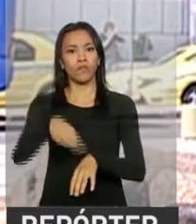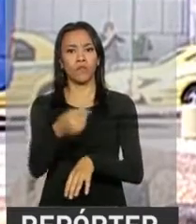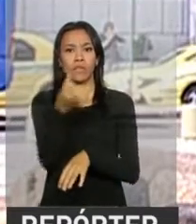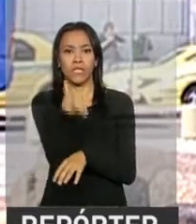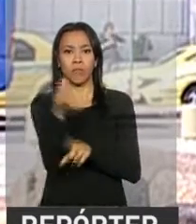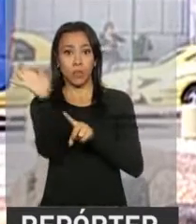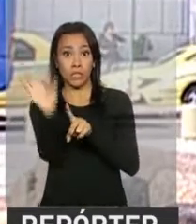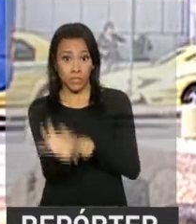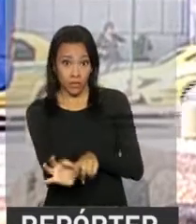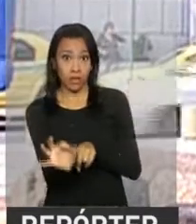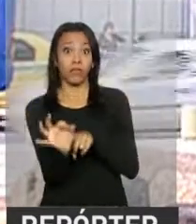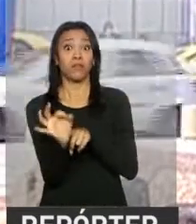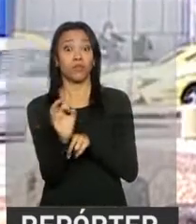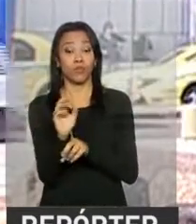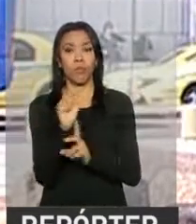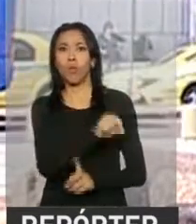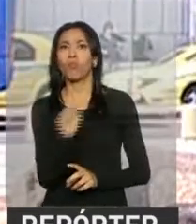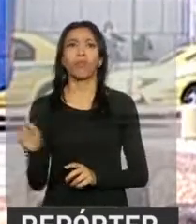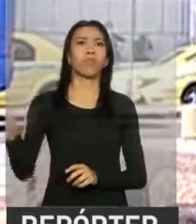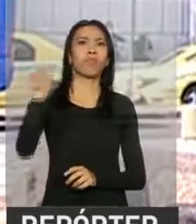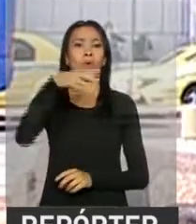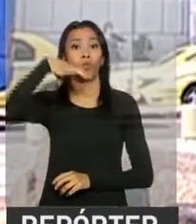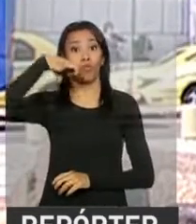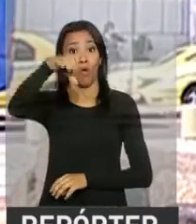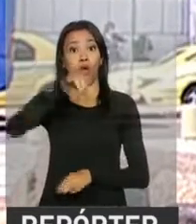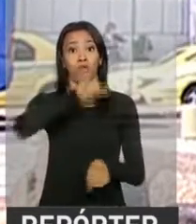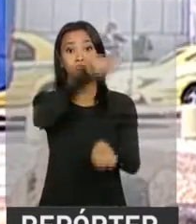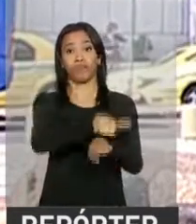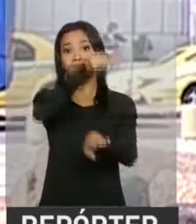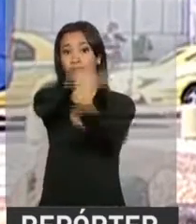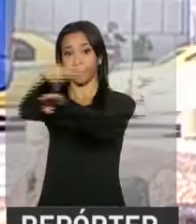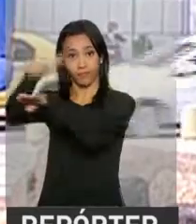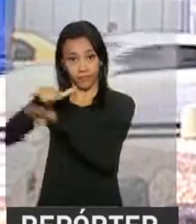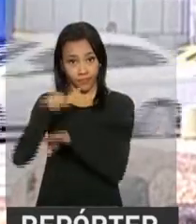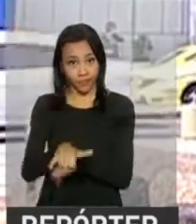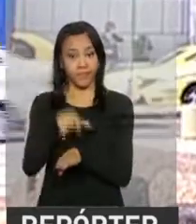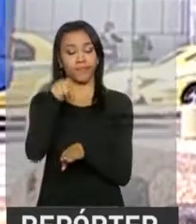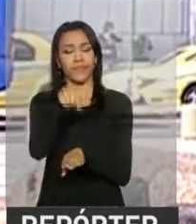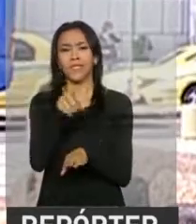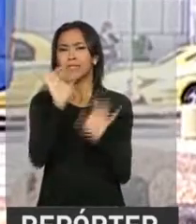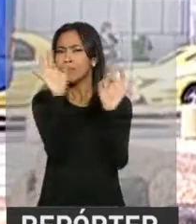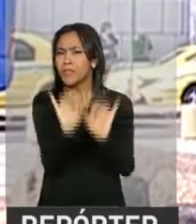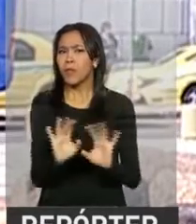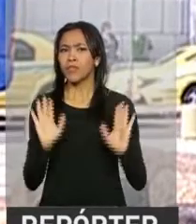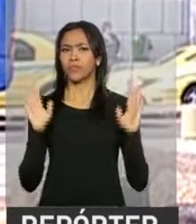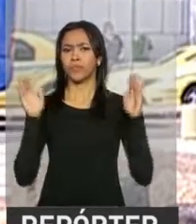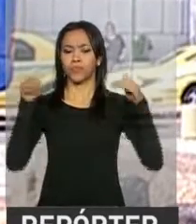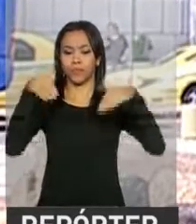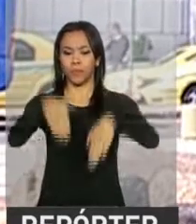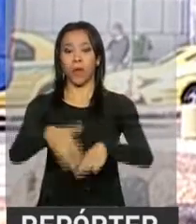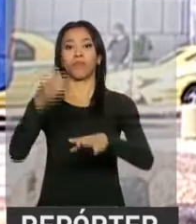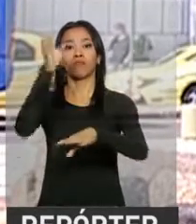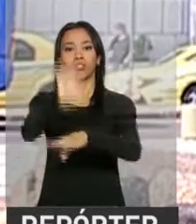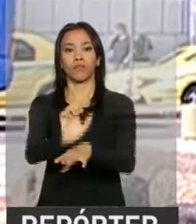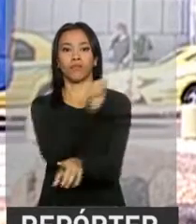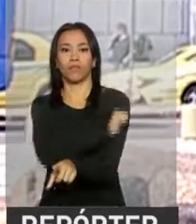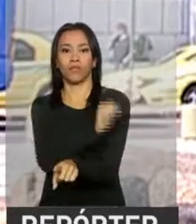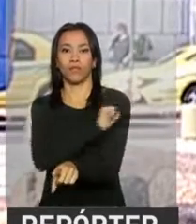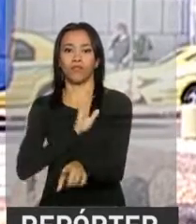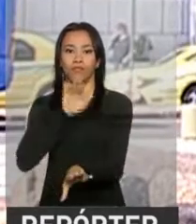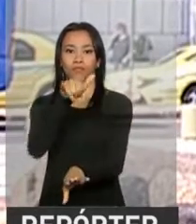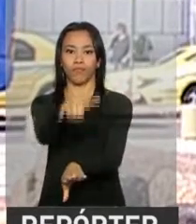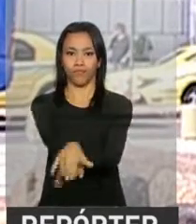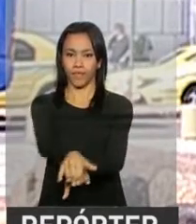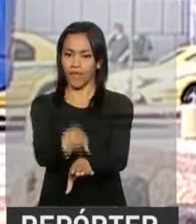95,6% nos 9 principais aeroportos que transportam passageiros, especialmente para Rio 2016. Só para vocês terem uma